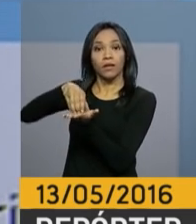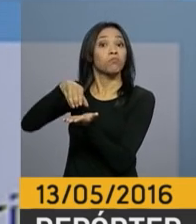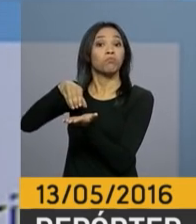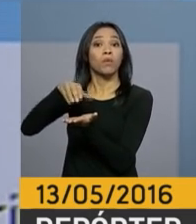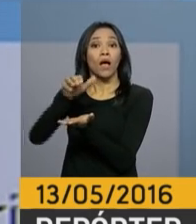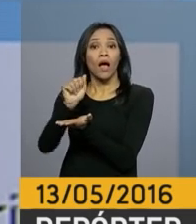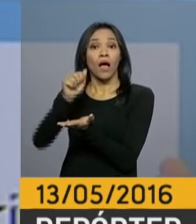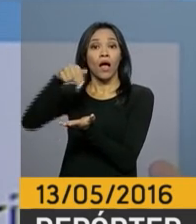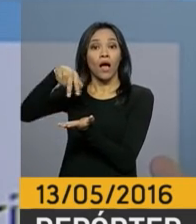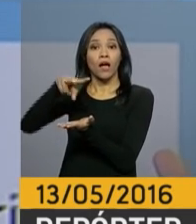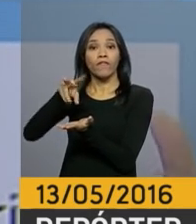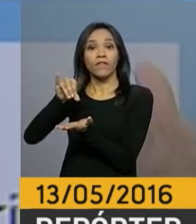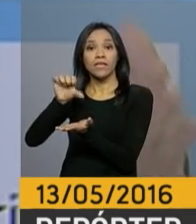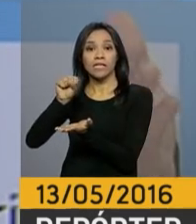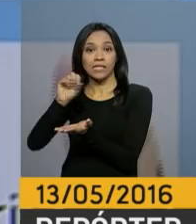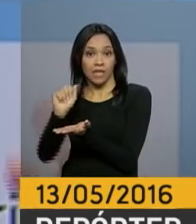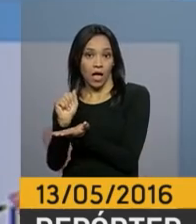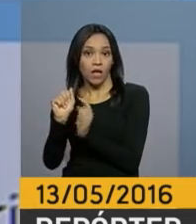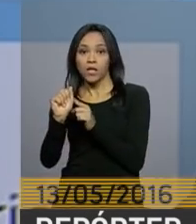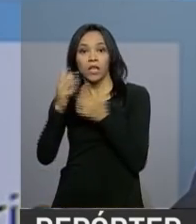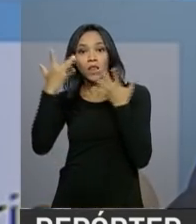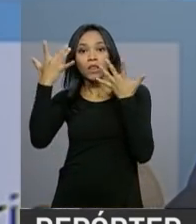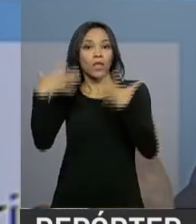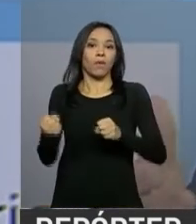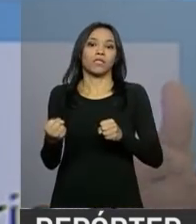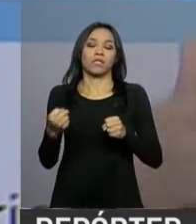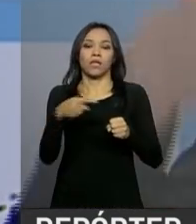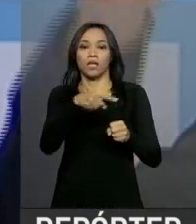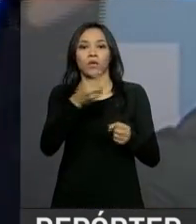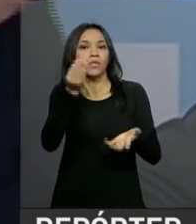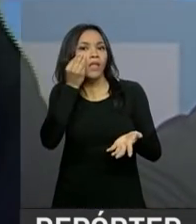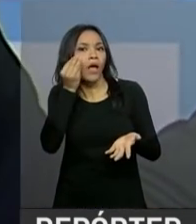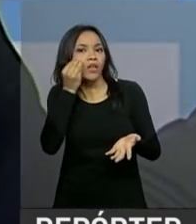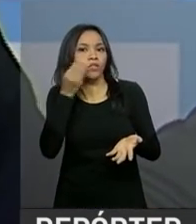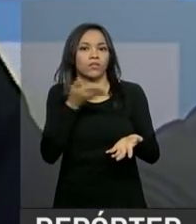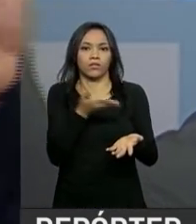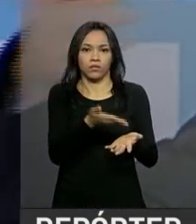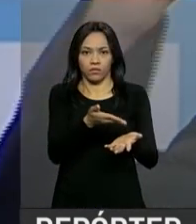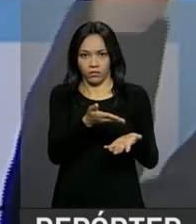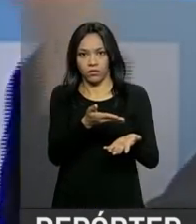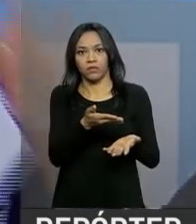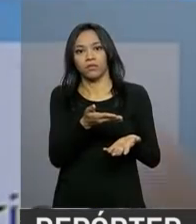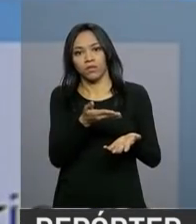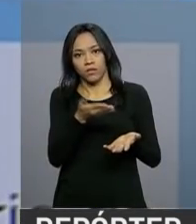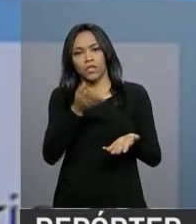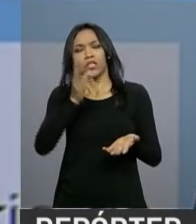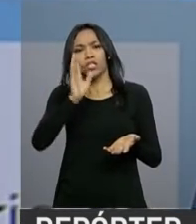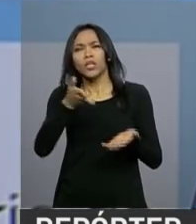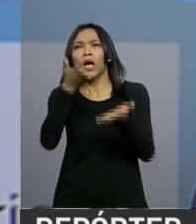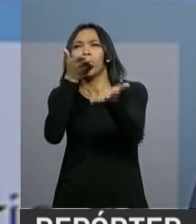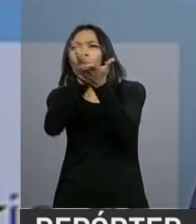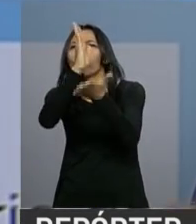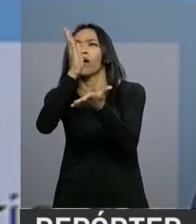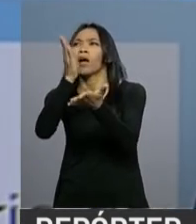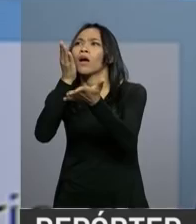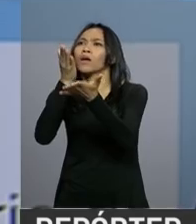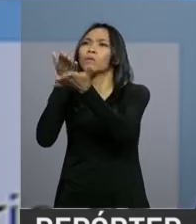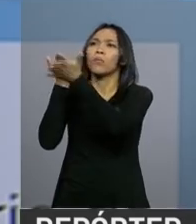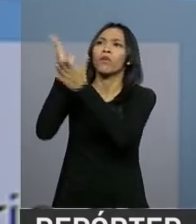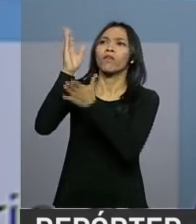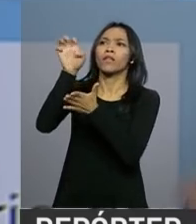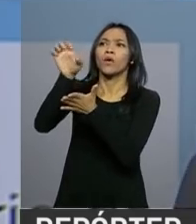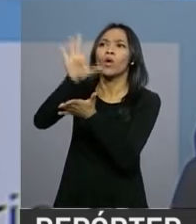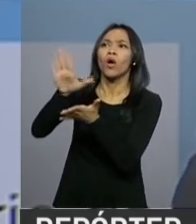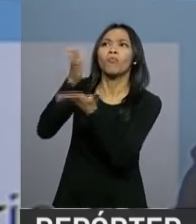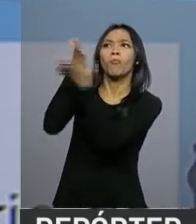a os testes clínicos aprovados na fda ou na na Comunidade Europeia